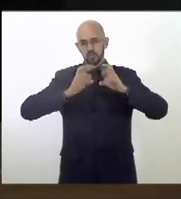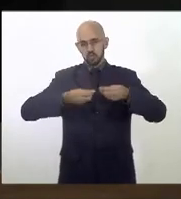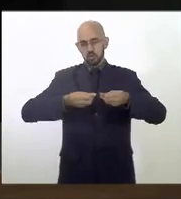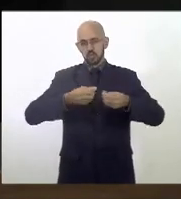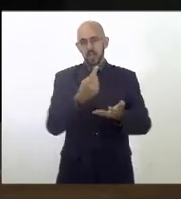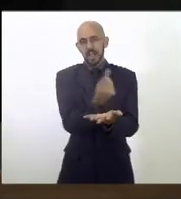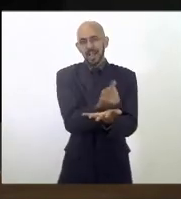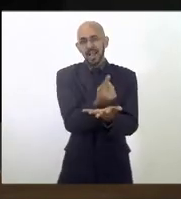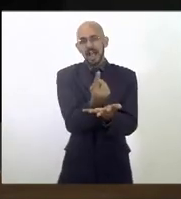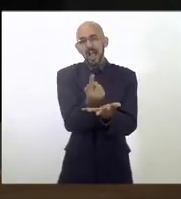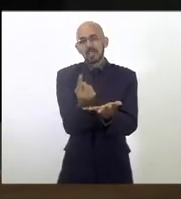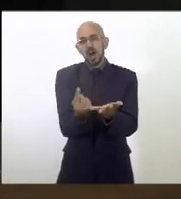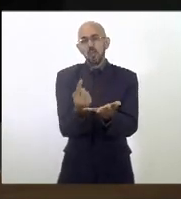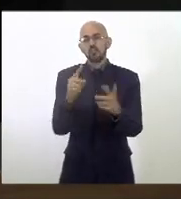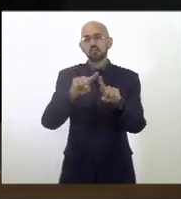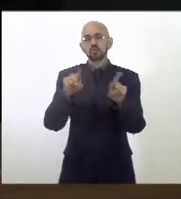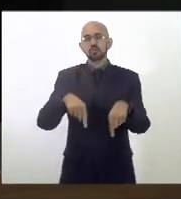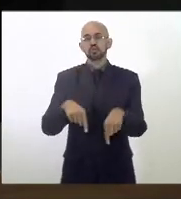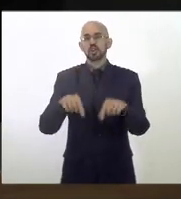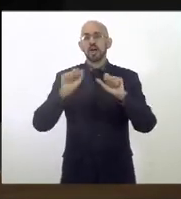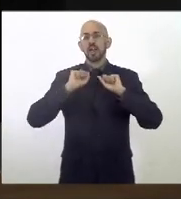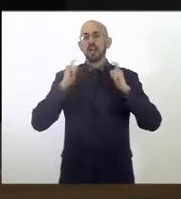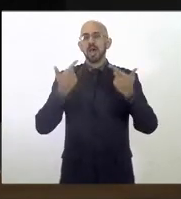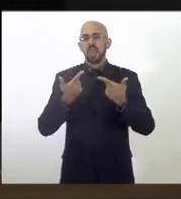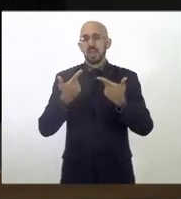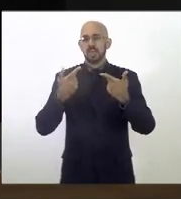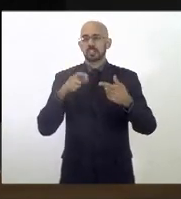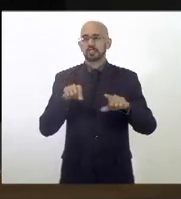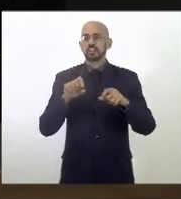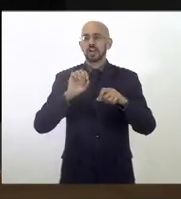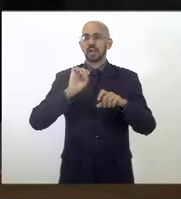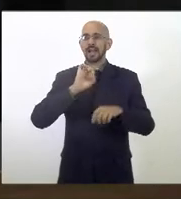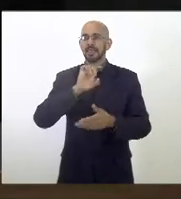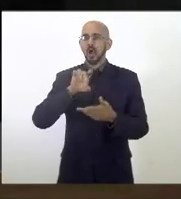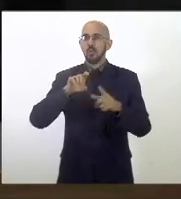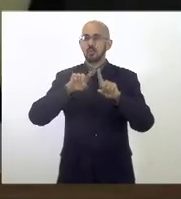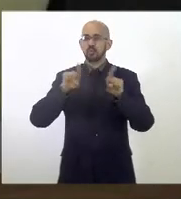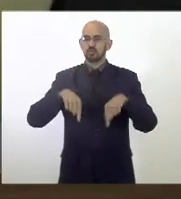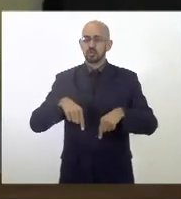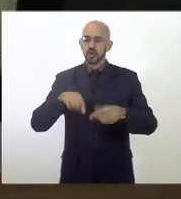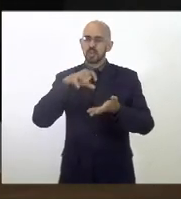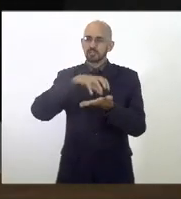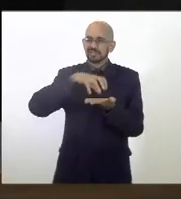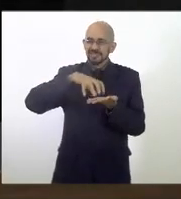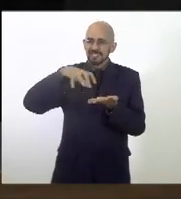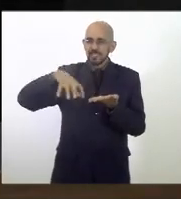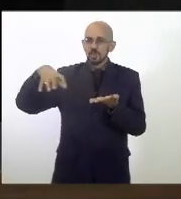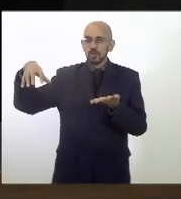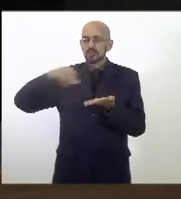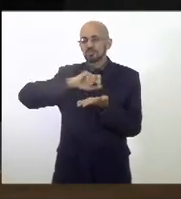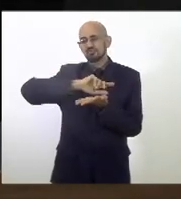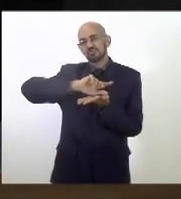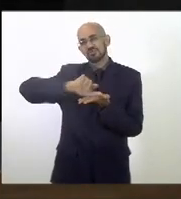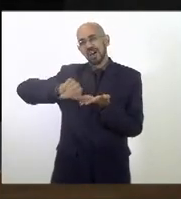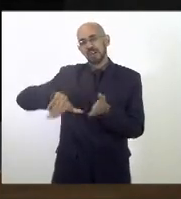cada servidor da Assembleia, cada trabalhador aqui, os departamentos. Quero